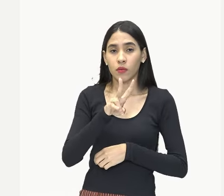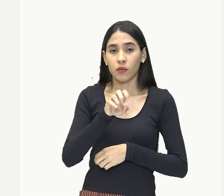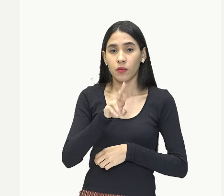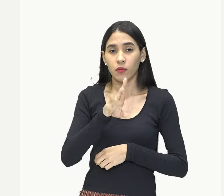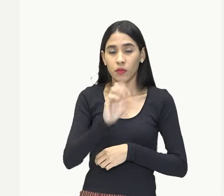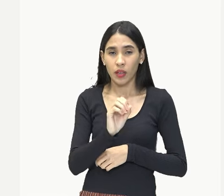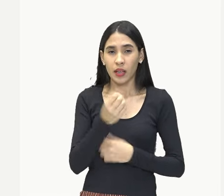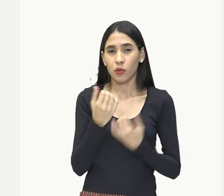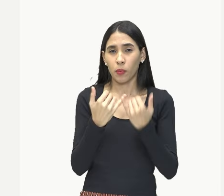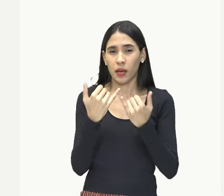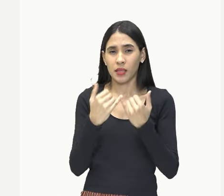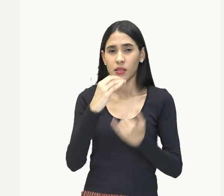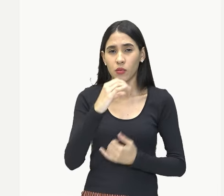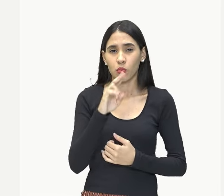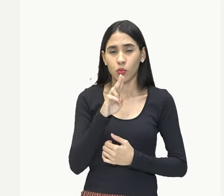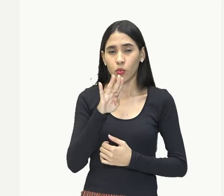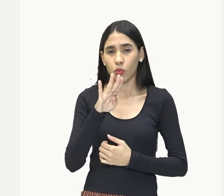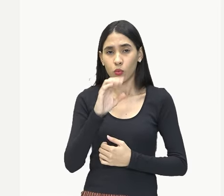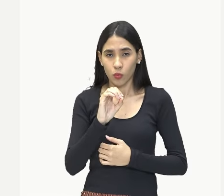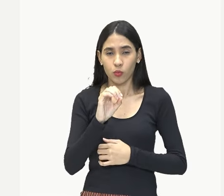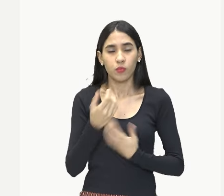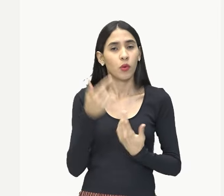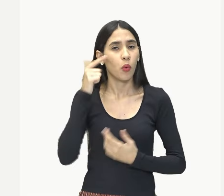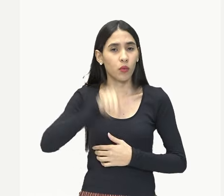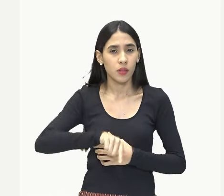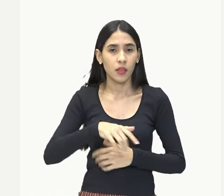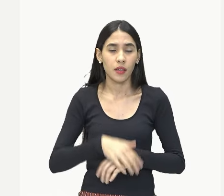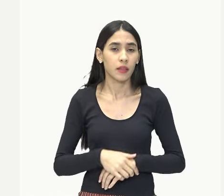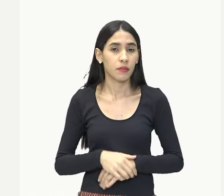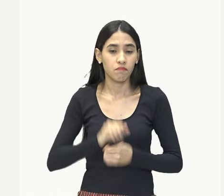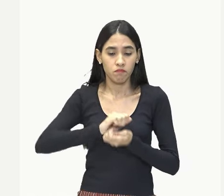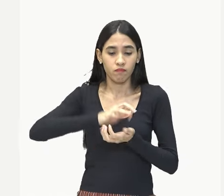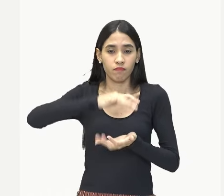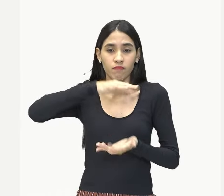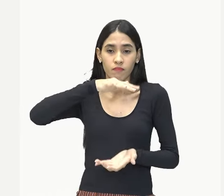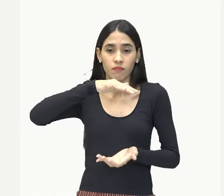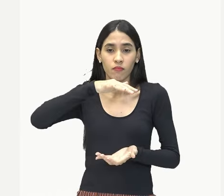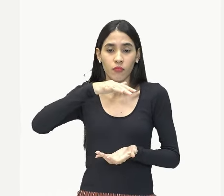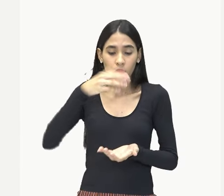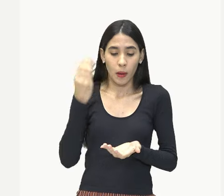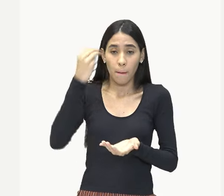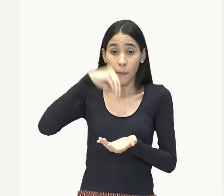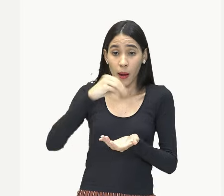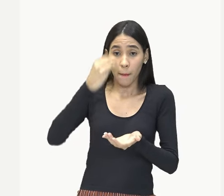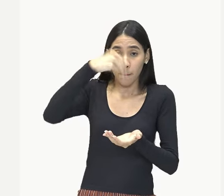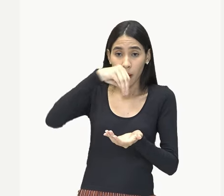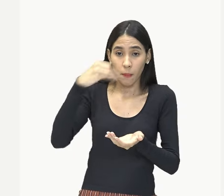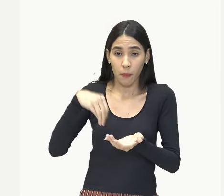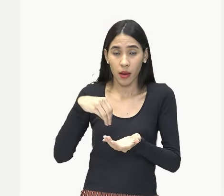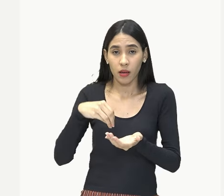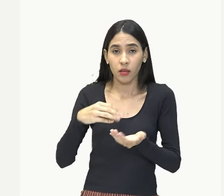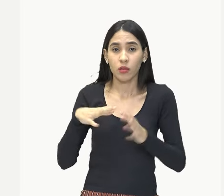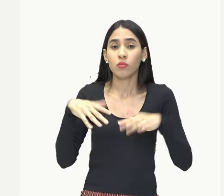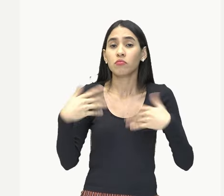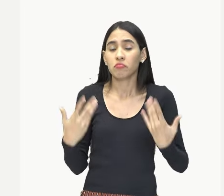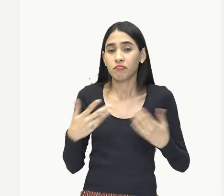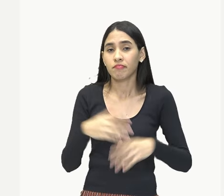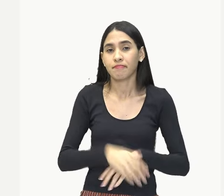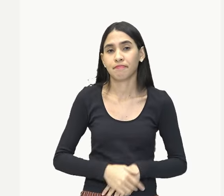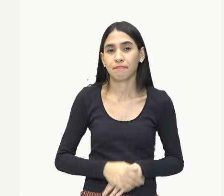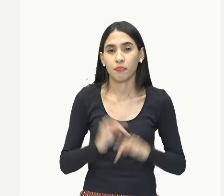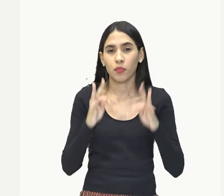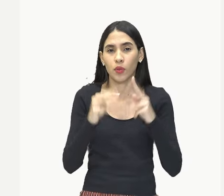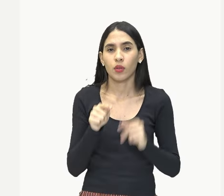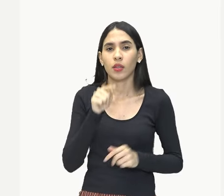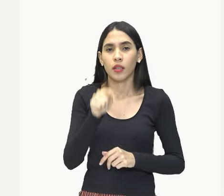o formato cúbico consegue guardar ali, a capacidade dele. Então, todas as